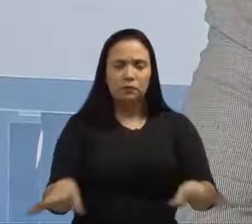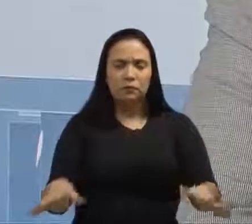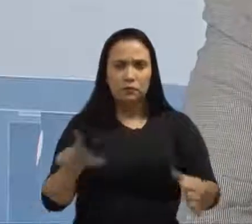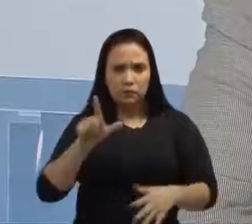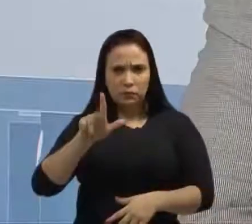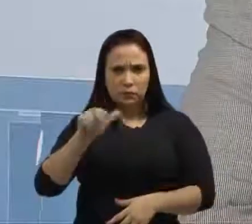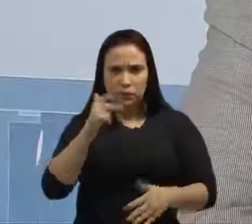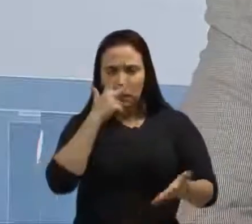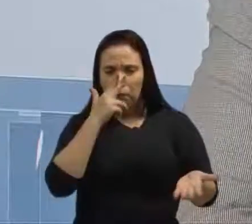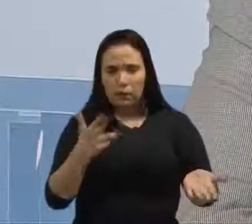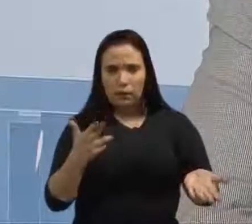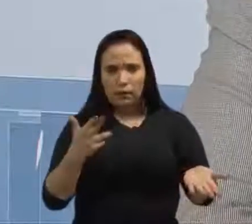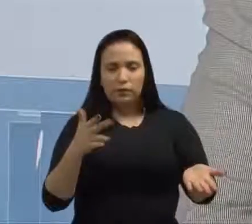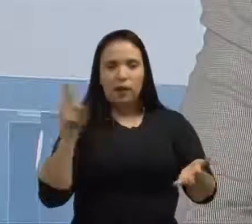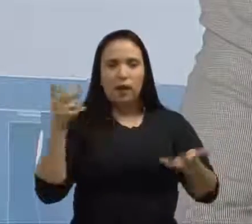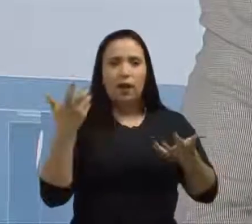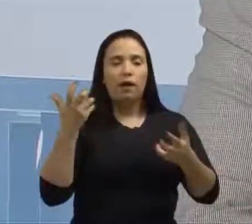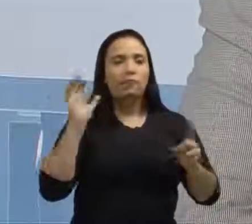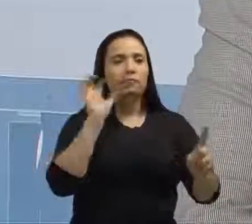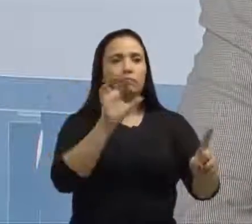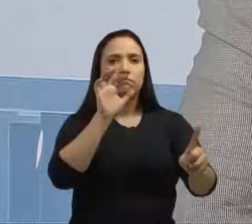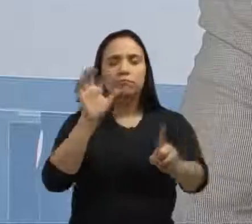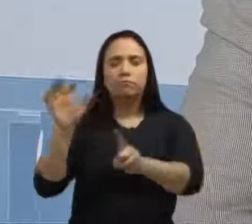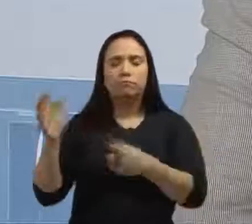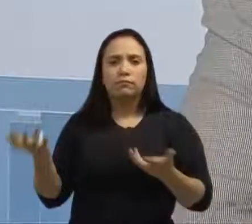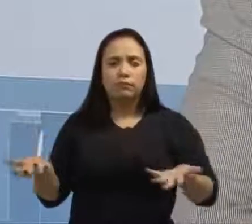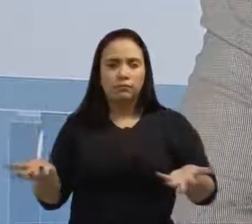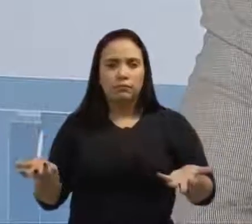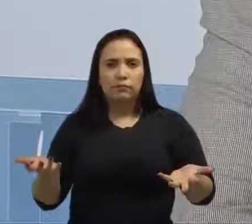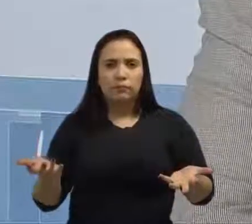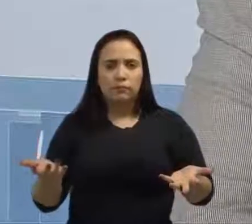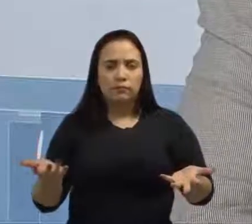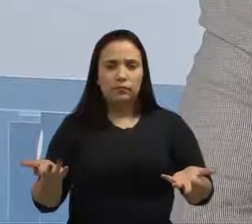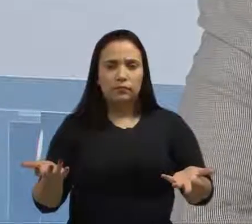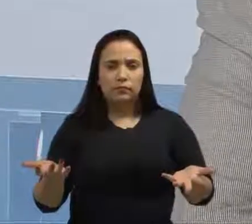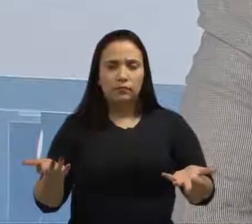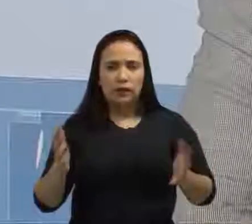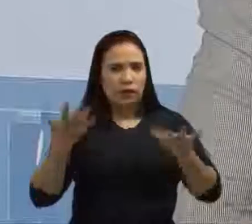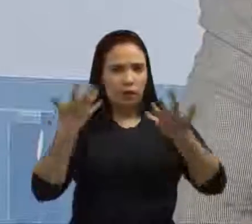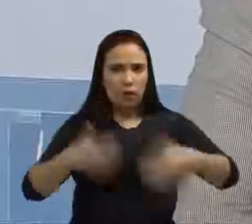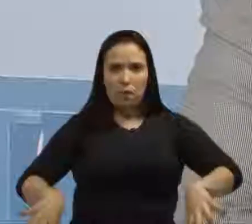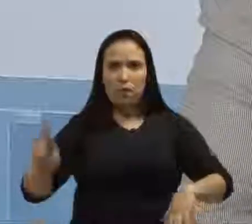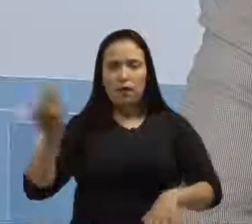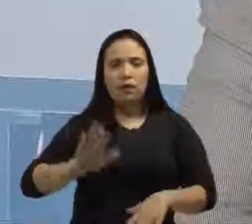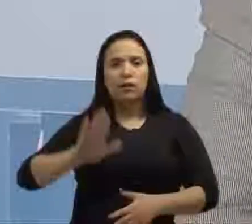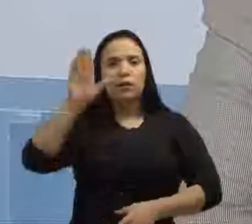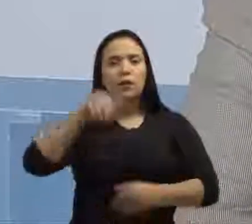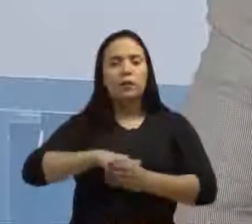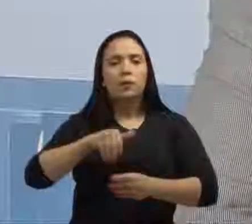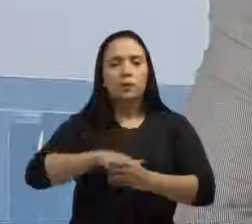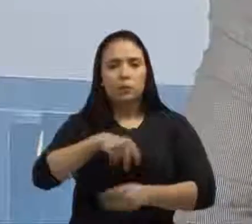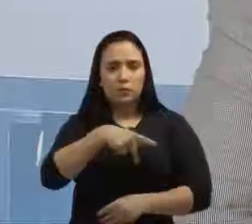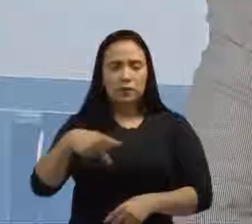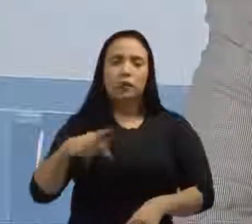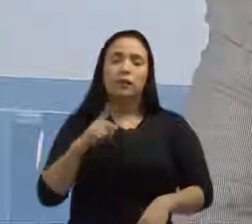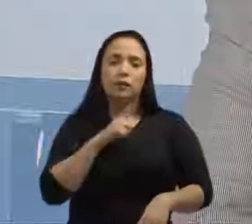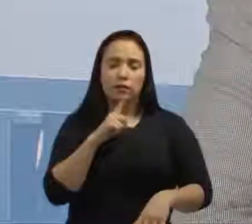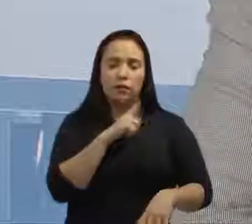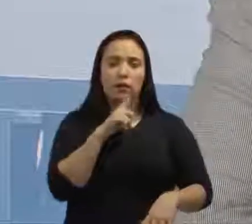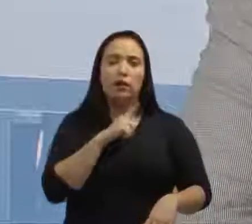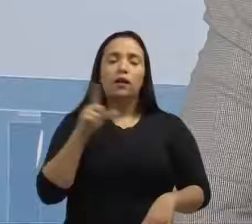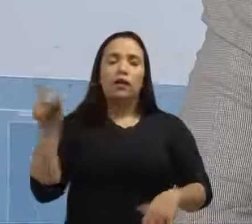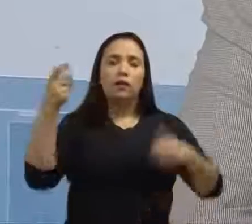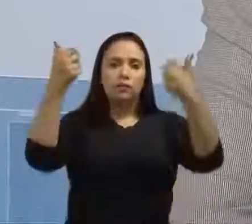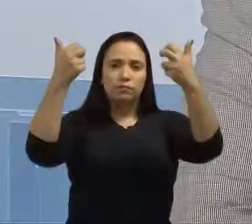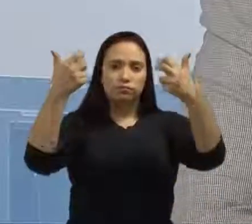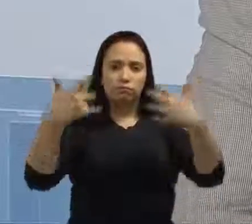querem destruir o Lula. Todos eles querem uma conspiração contra o Lula. Todos eles querem que ele não seja candidato, né?